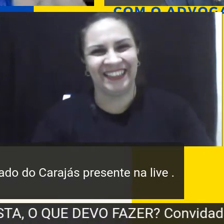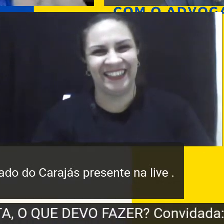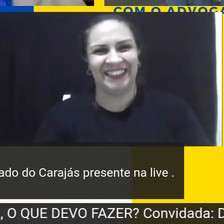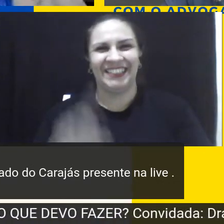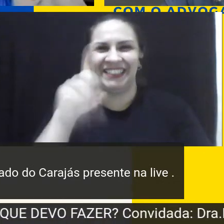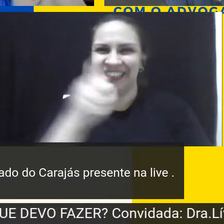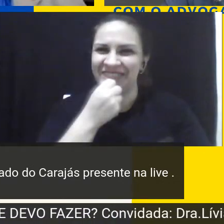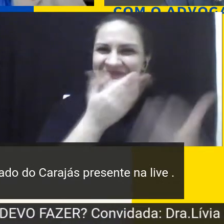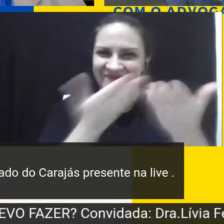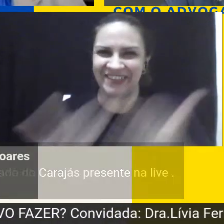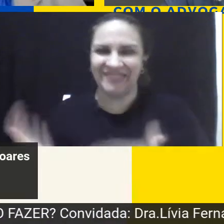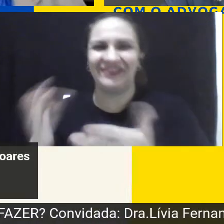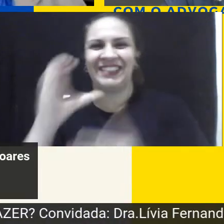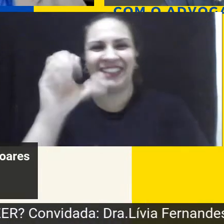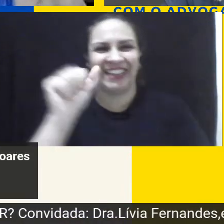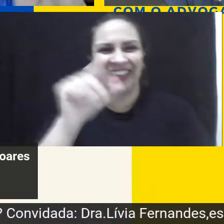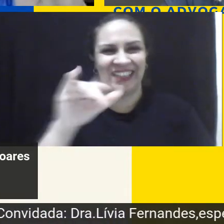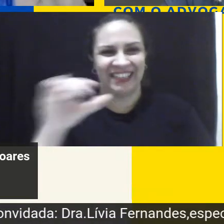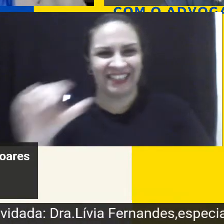Bem-vinda, Cássia.